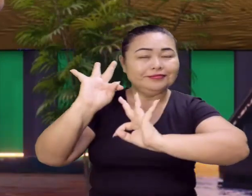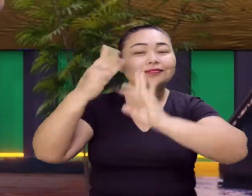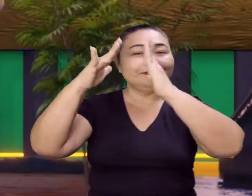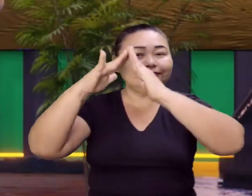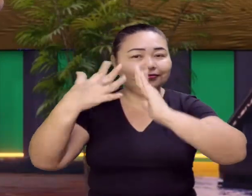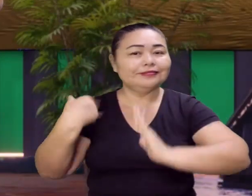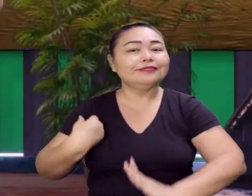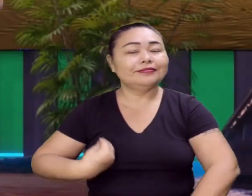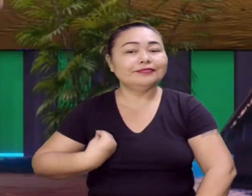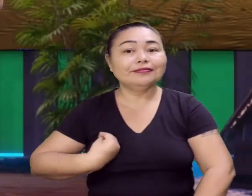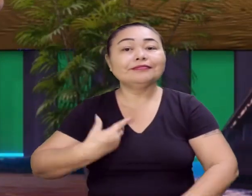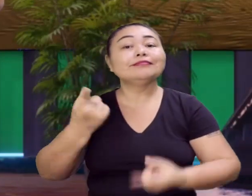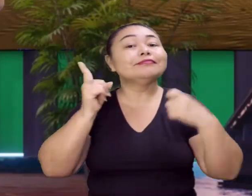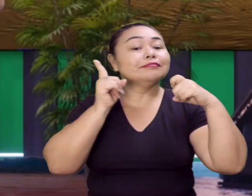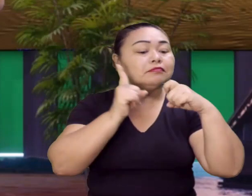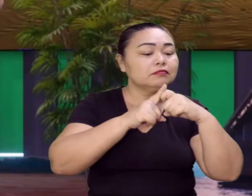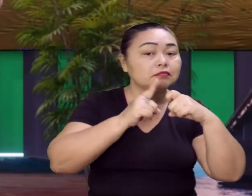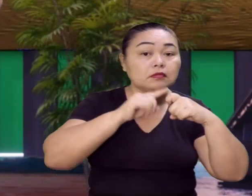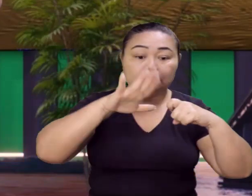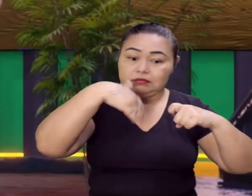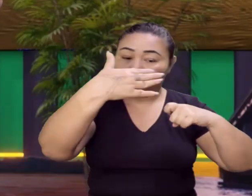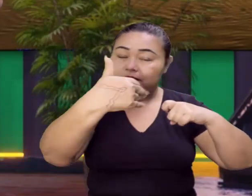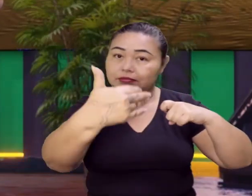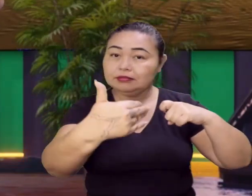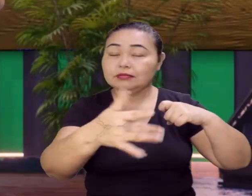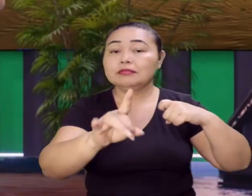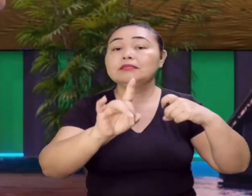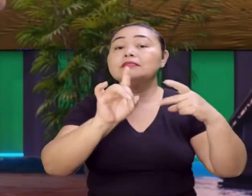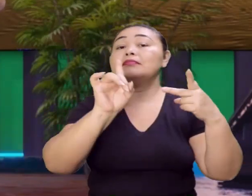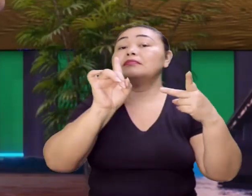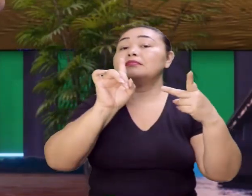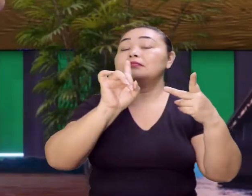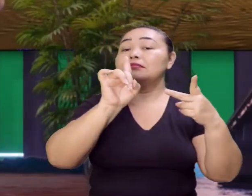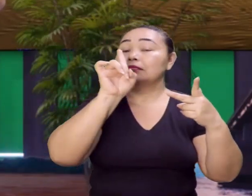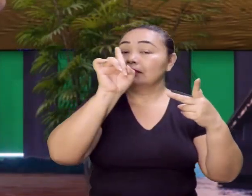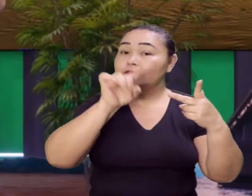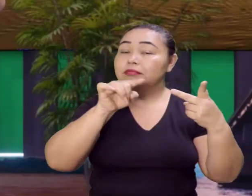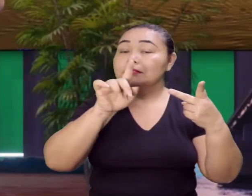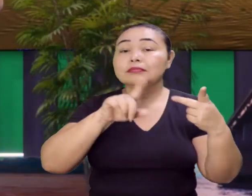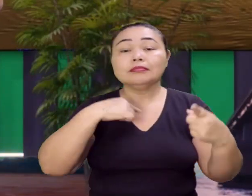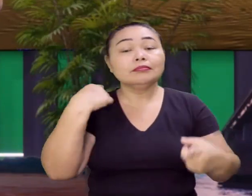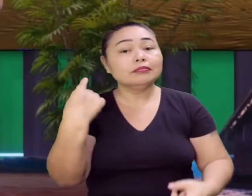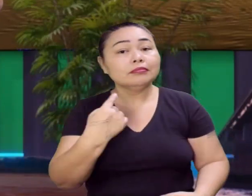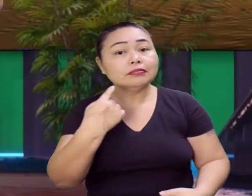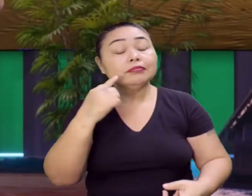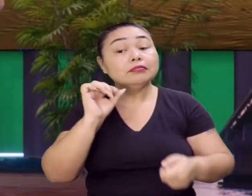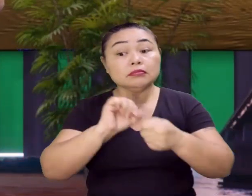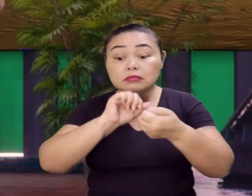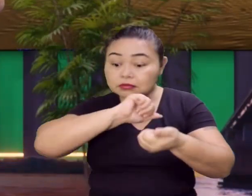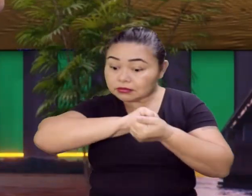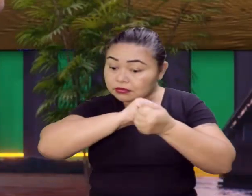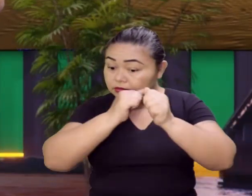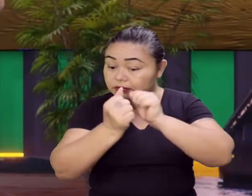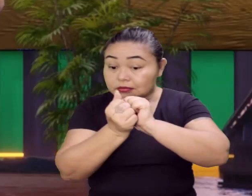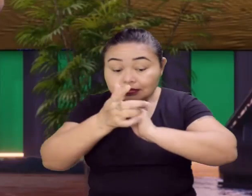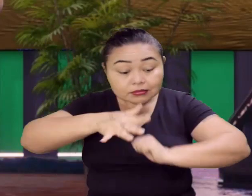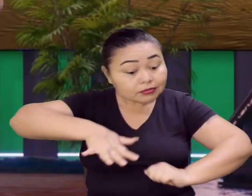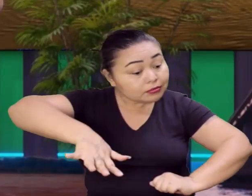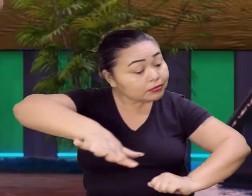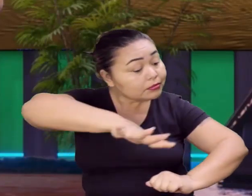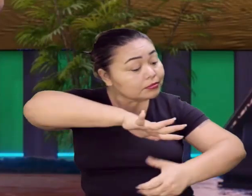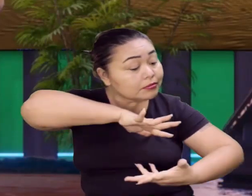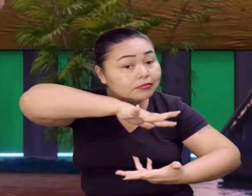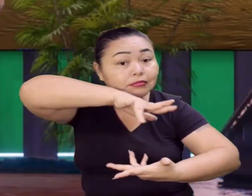né, a medicina altamente avançada. Muito bem, Não é galera. Isso mesmo. E a gente tem que se readequando nesse mundo